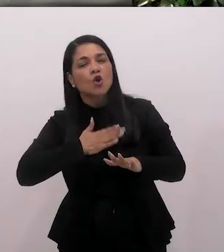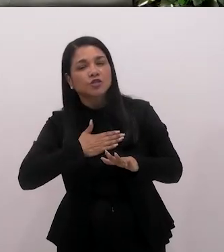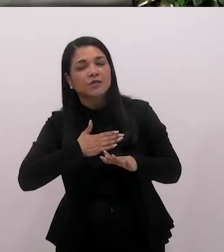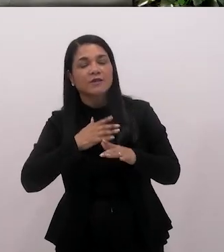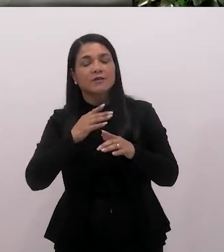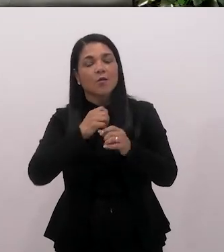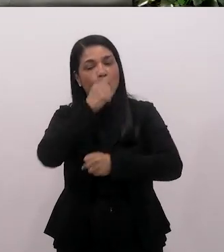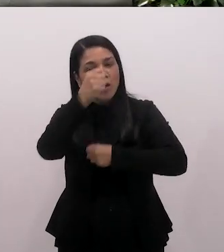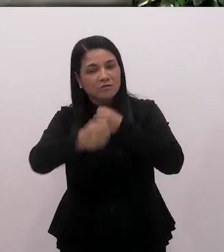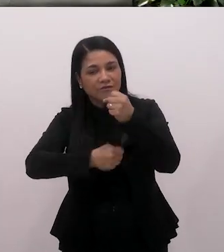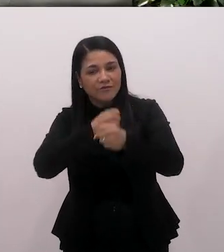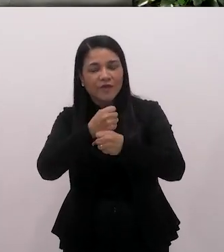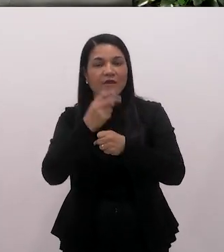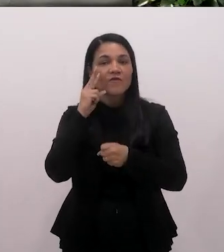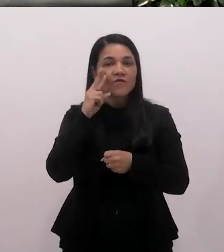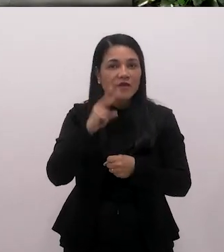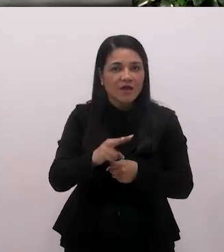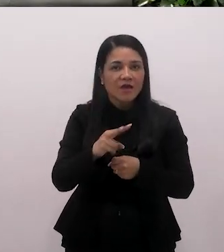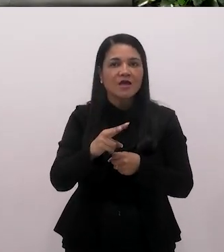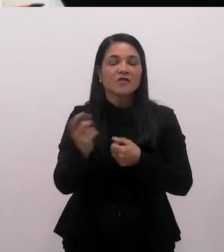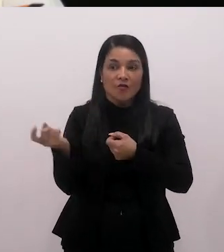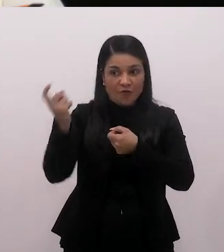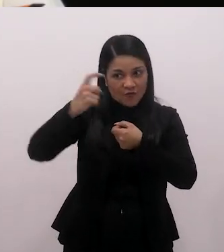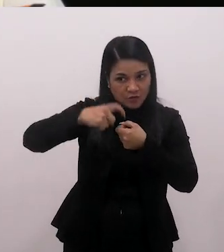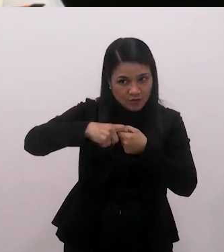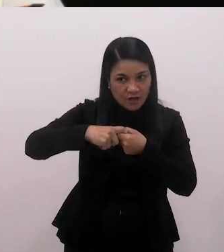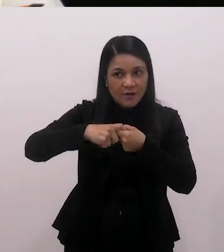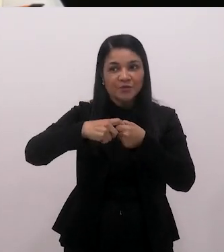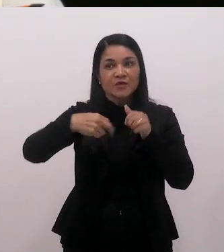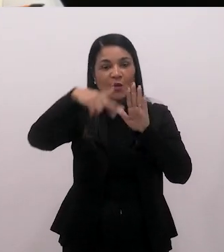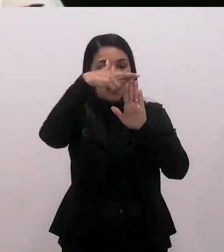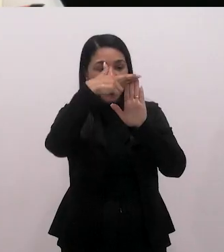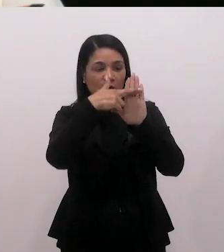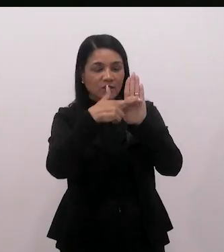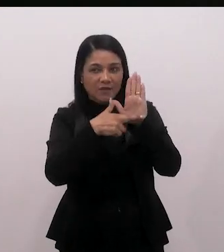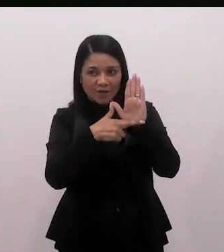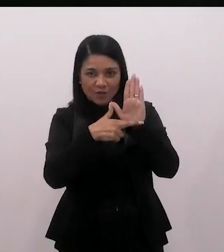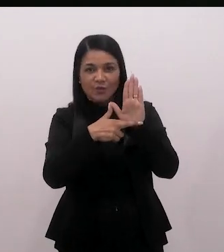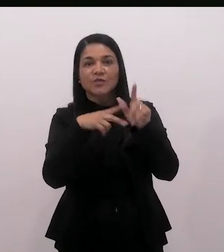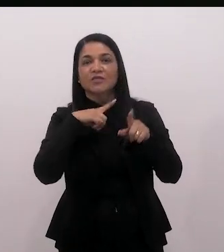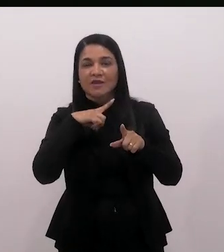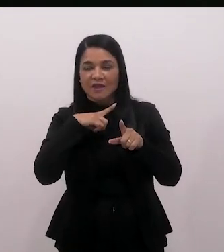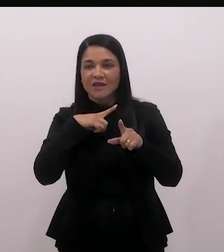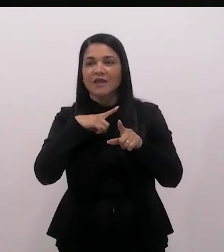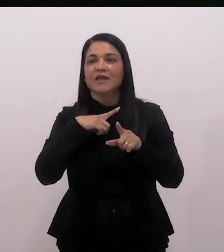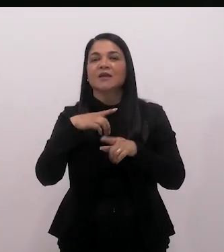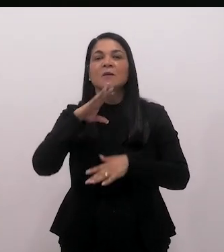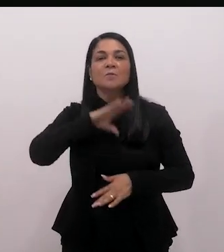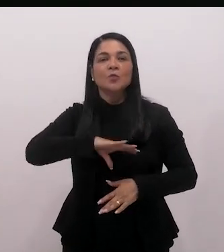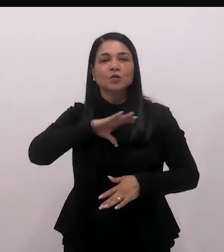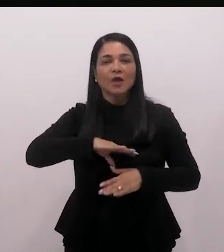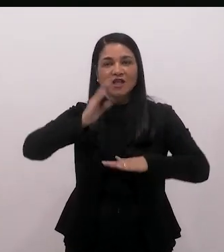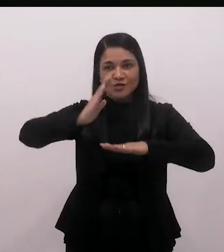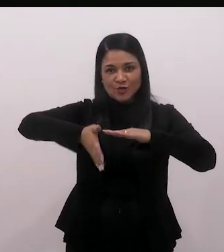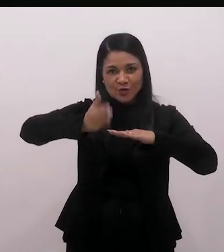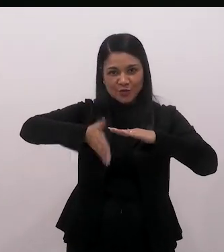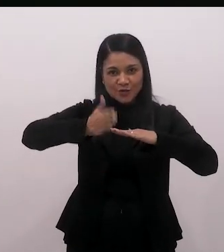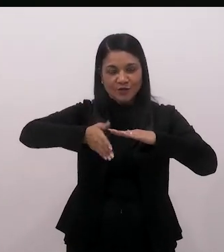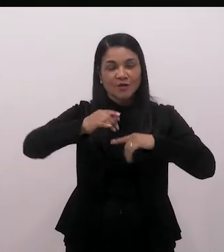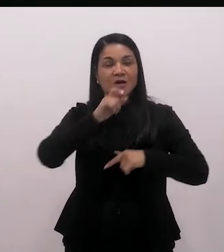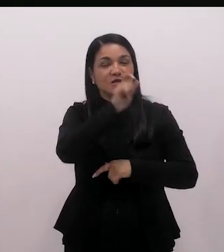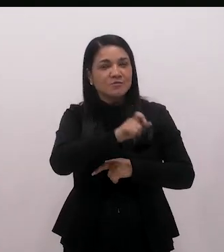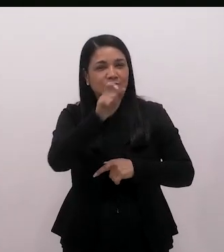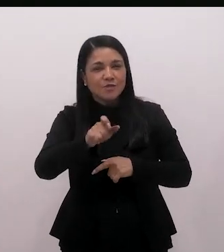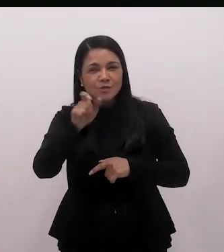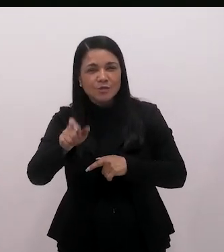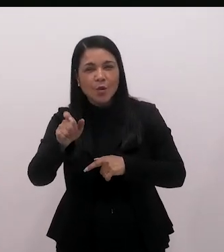elas gostariam de ver no próximo ano, porque a gente vai voltar. E nós até criámos este roteiro, que eu quis mesmo chamar Roteiro de Portugal Contemporâneo,